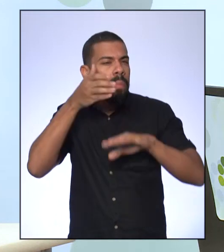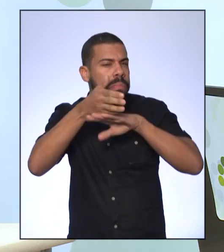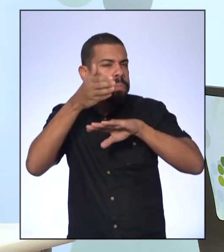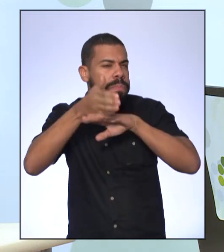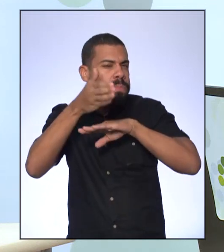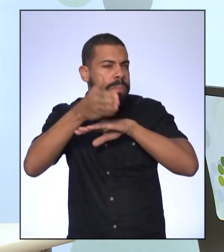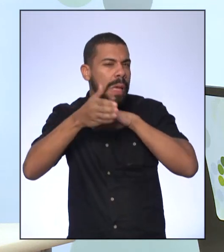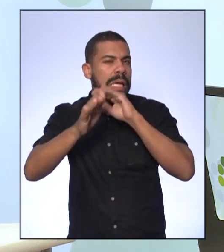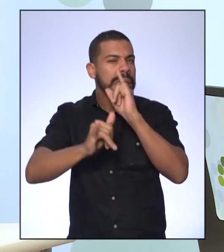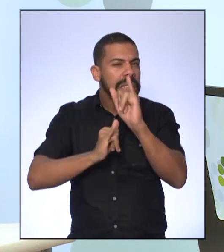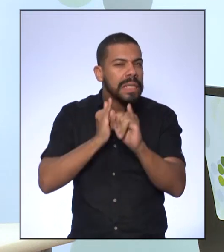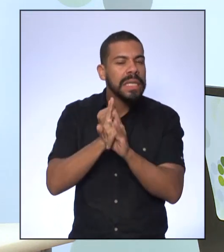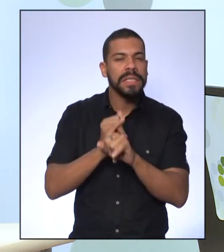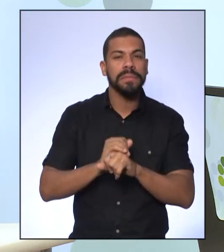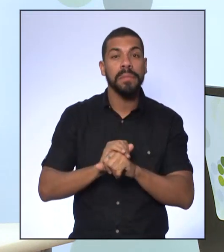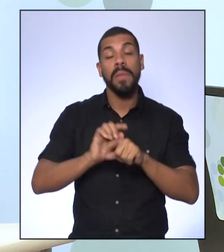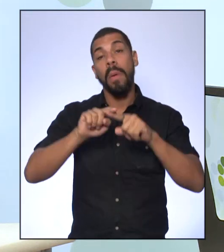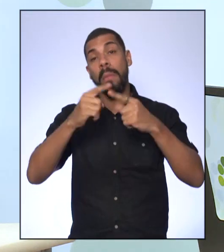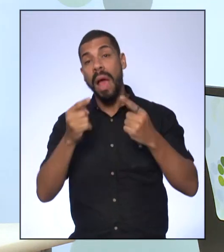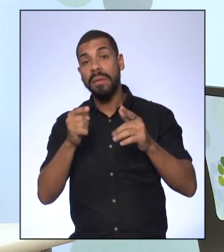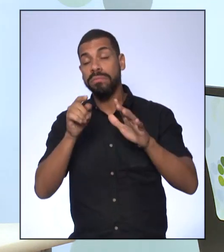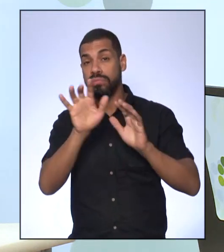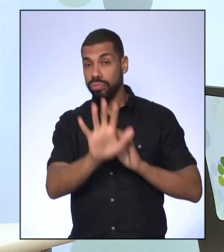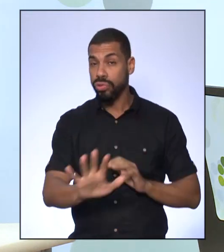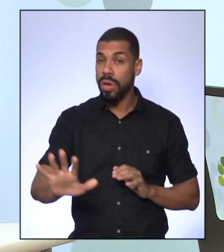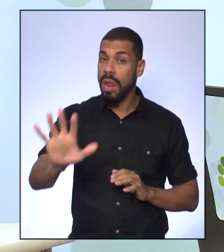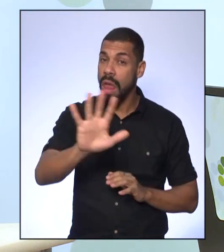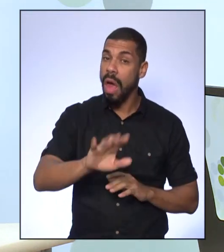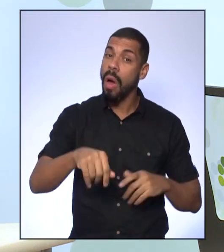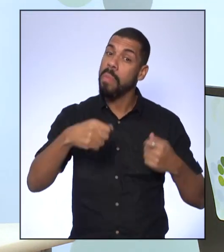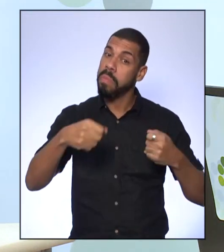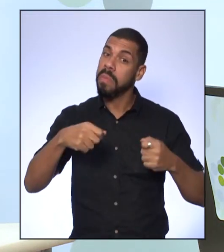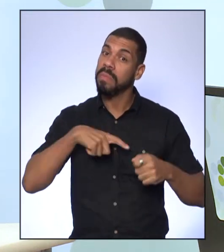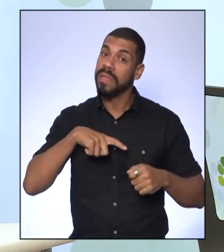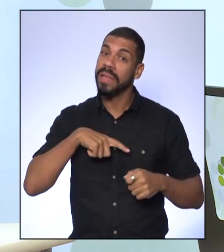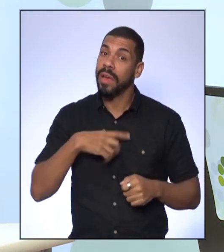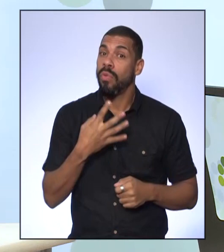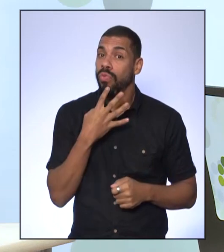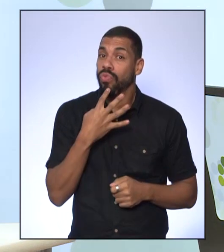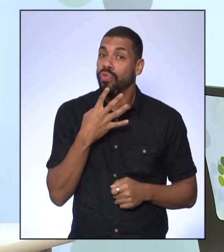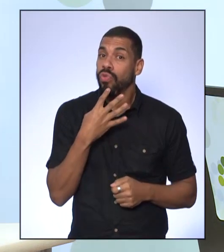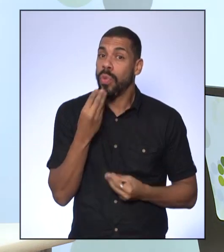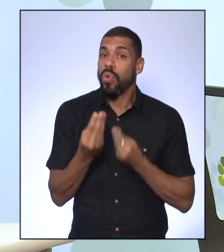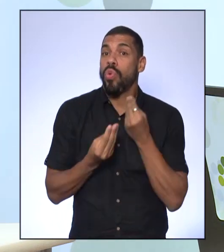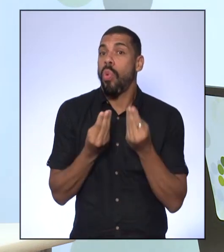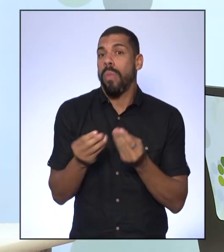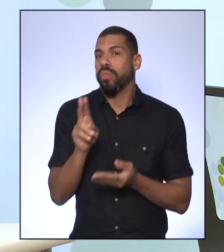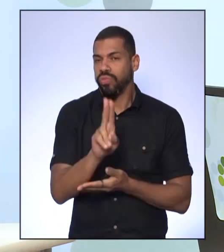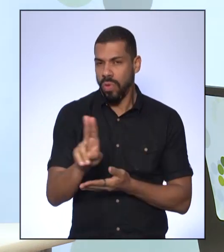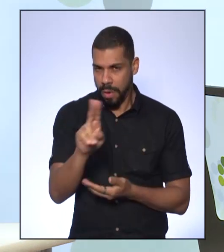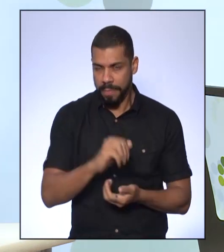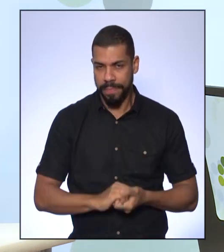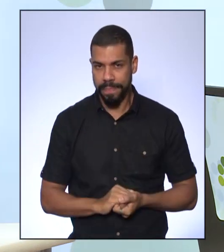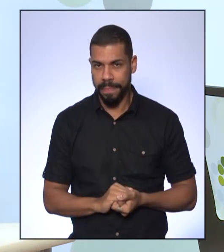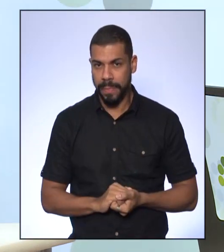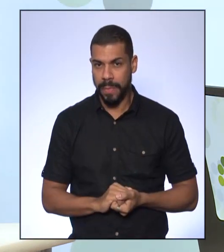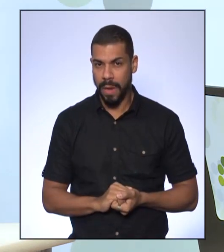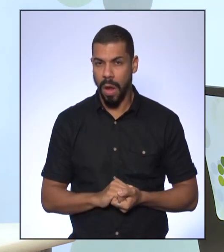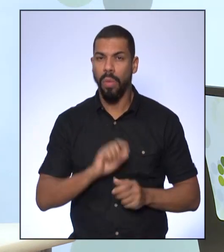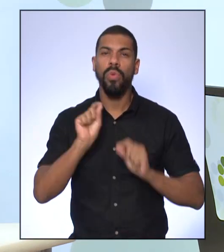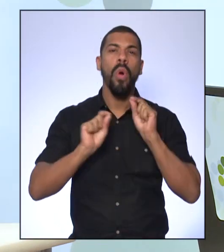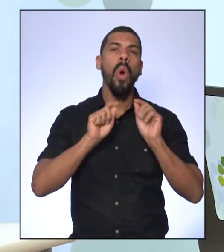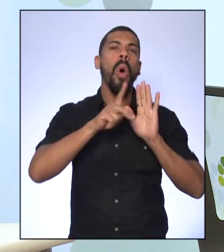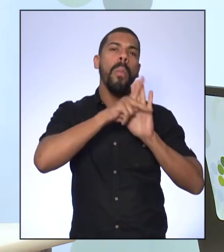internet, né? Mas, de qualquer maneira, precisa ter domínio desse software, né? Então, a proposta aqui,